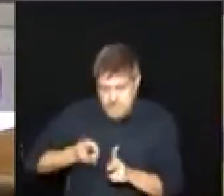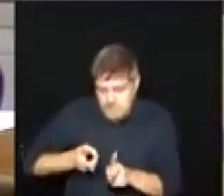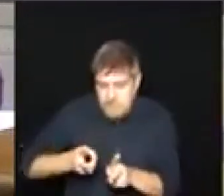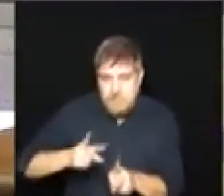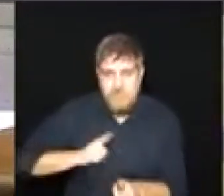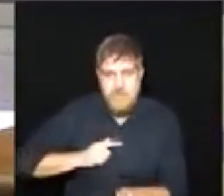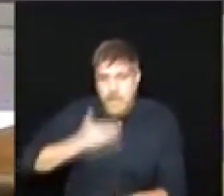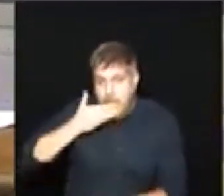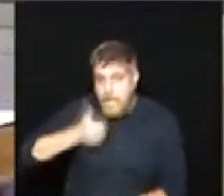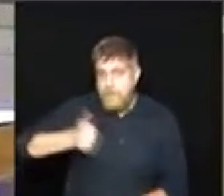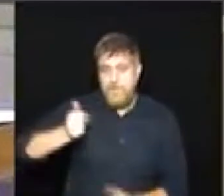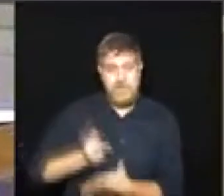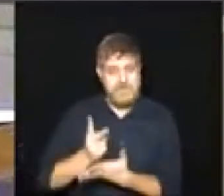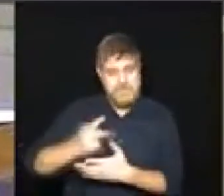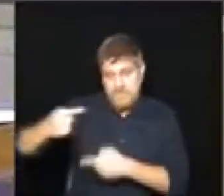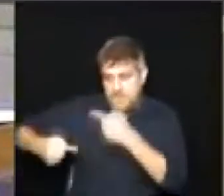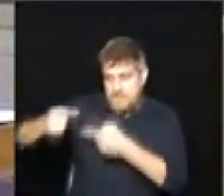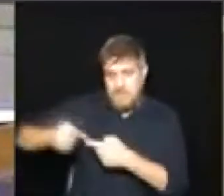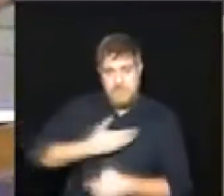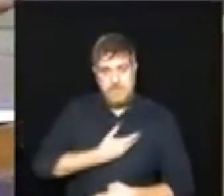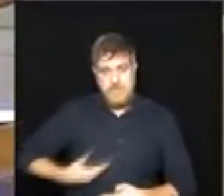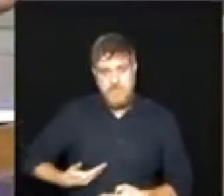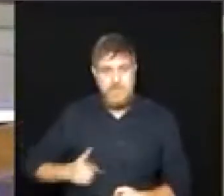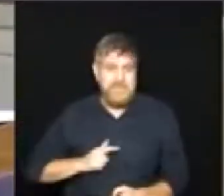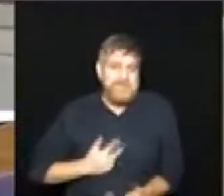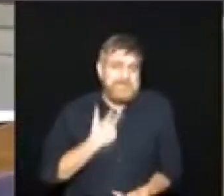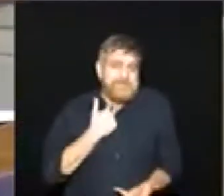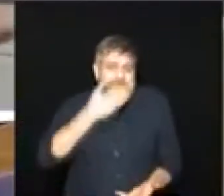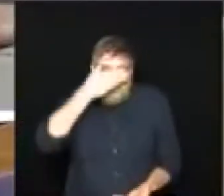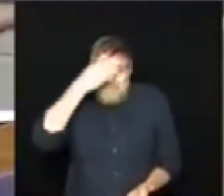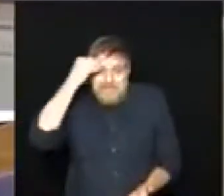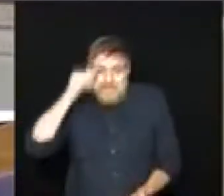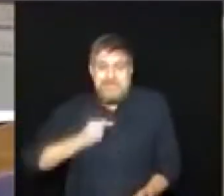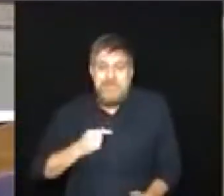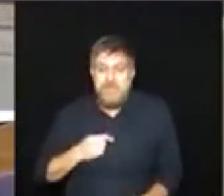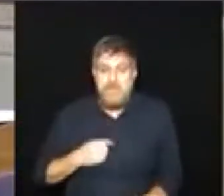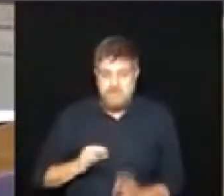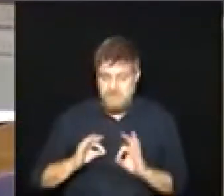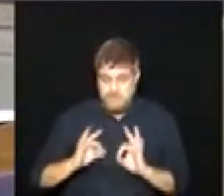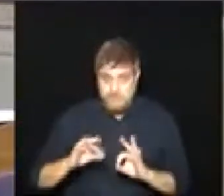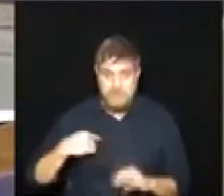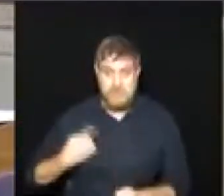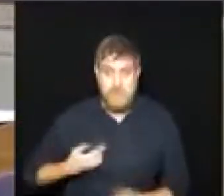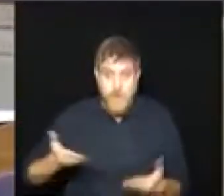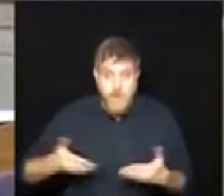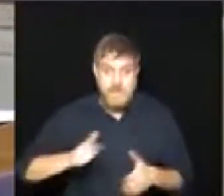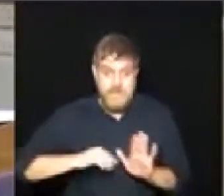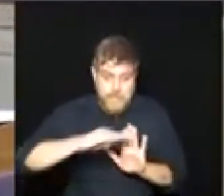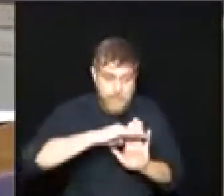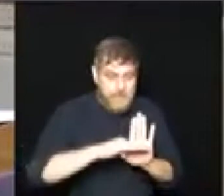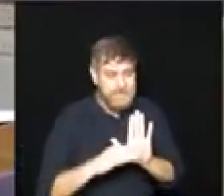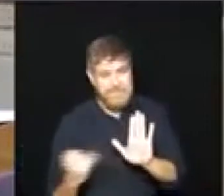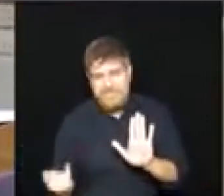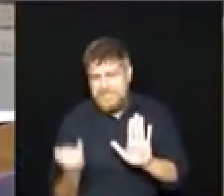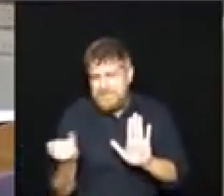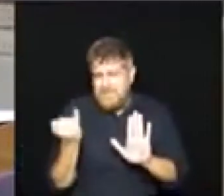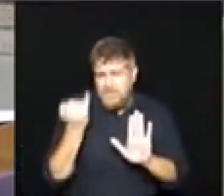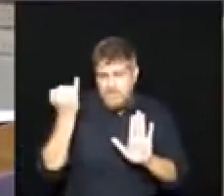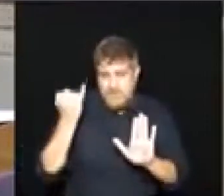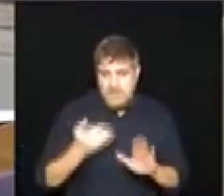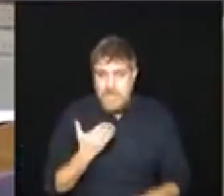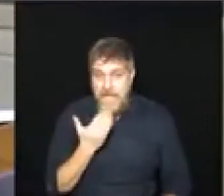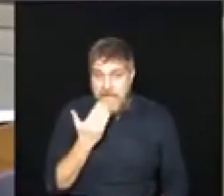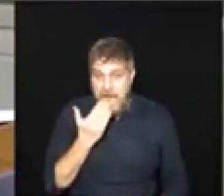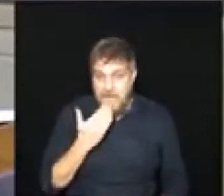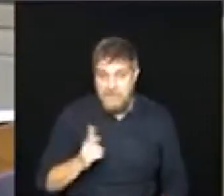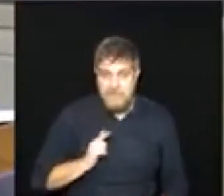buscando o aperfeiçoamento dessa política pública e não esquecendo de frisar que nós temos hoje programas importantíssimos de segurança